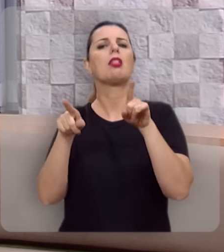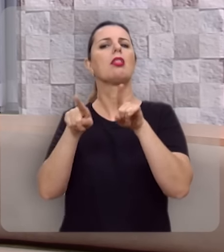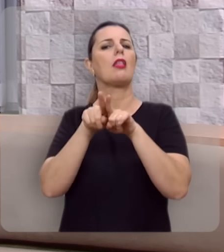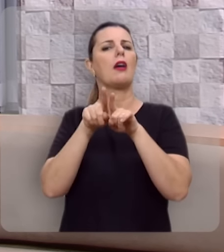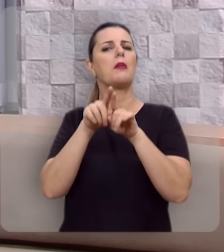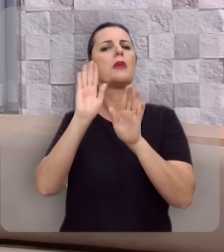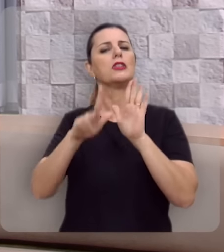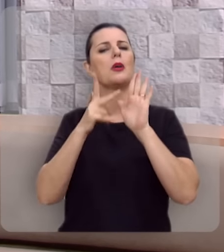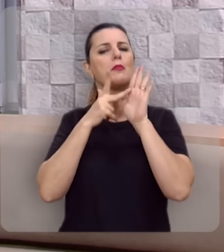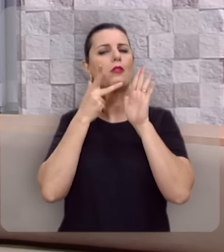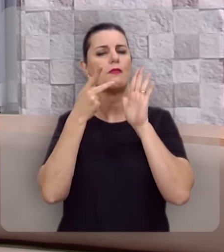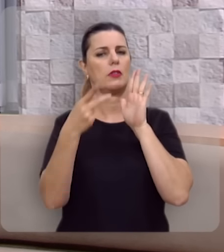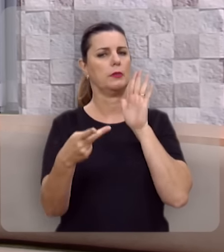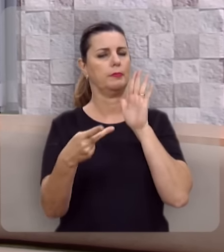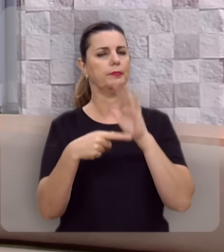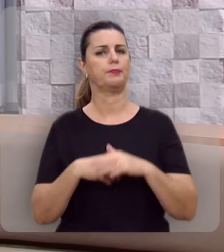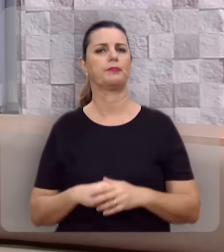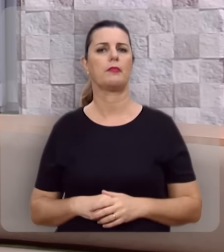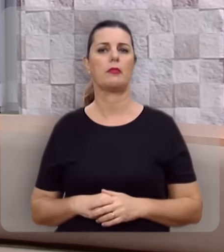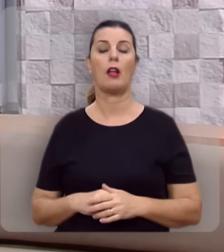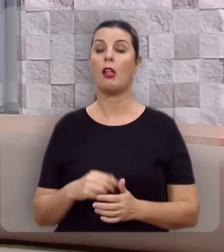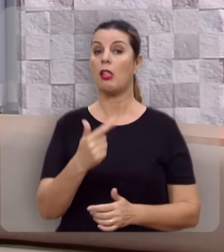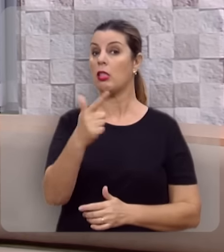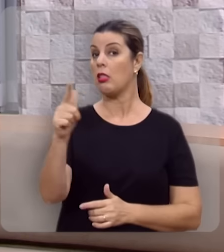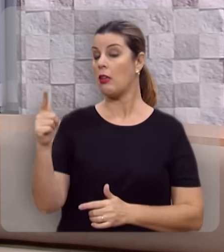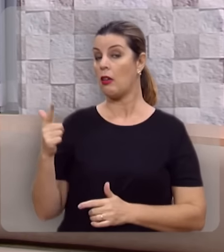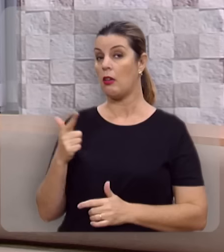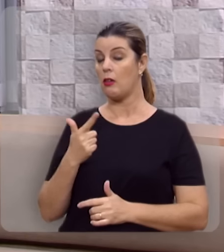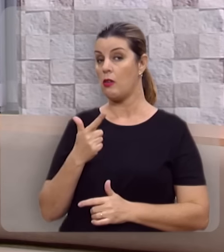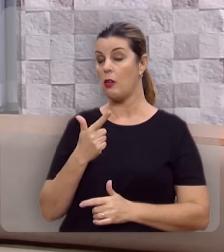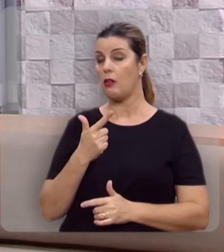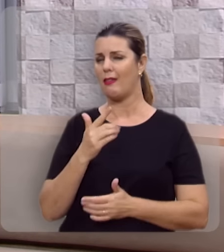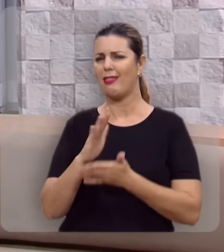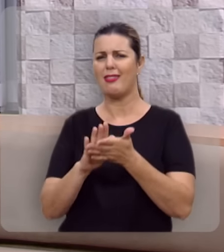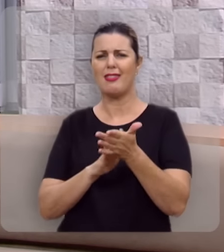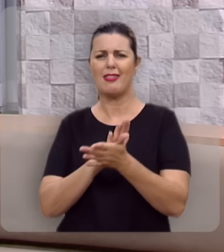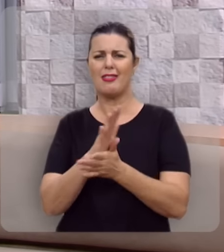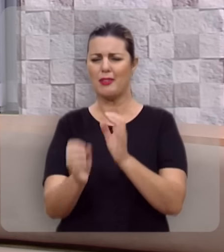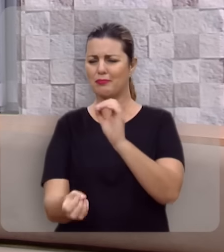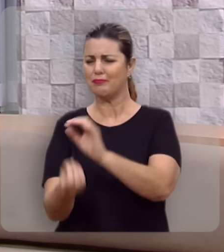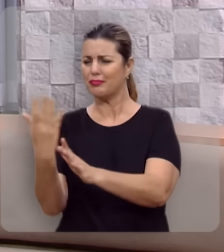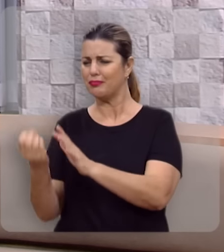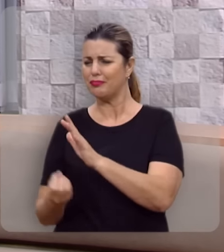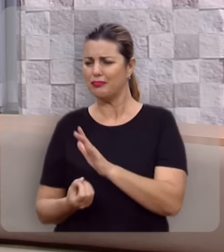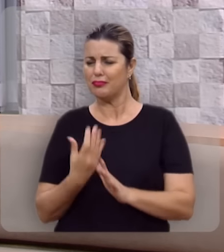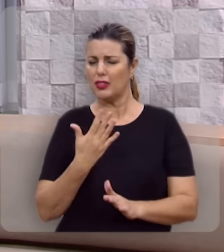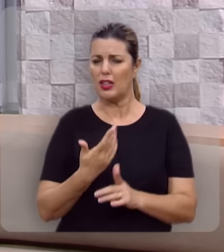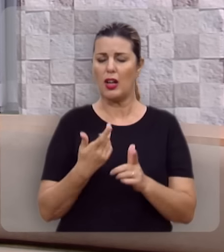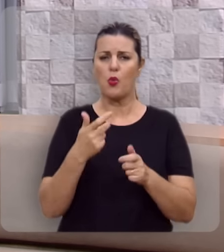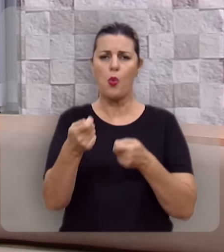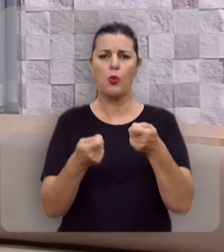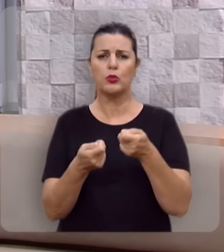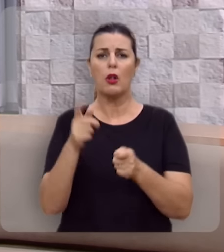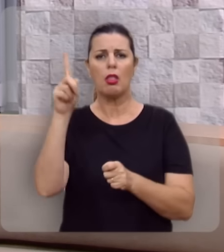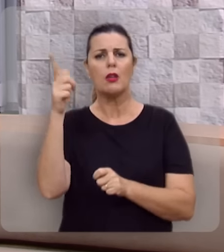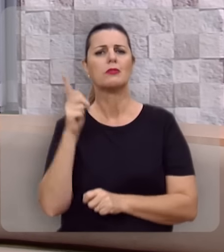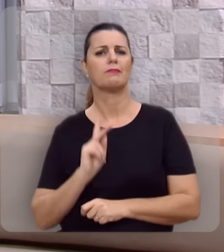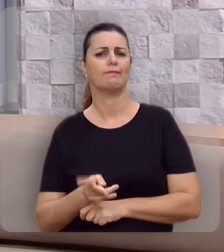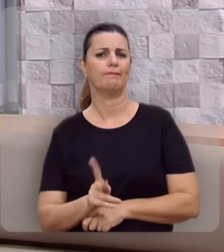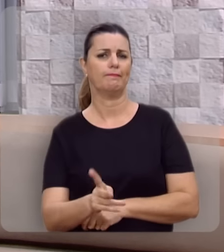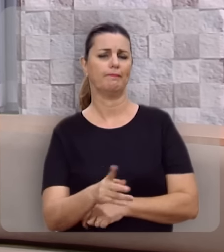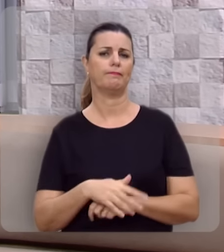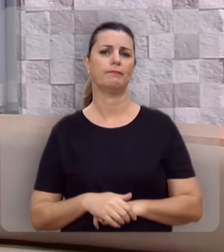estava claramente profetizada. Não houve nenhum fato ali que saiu do controle de